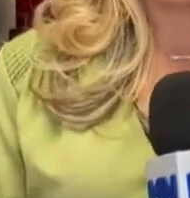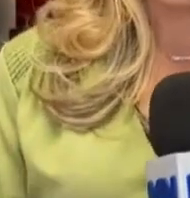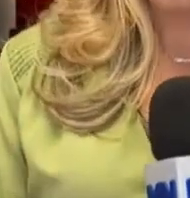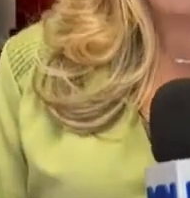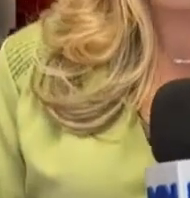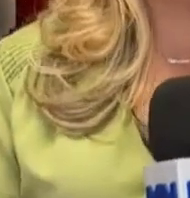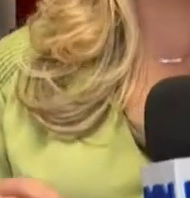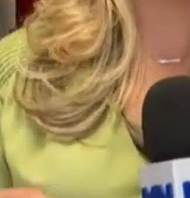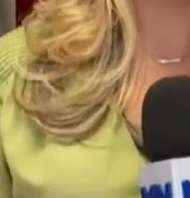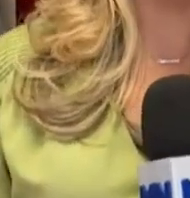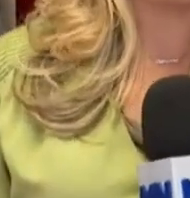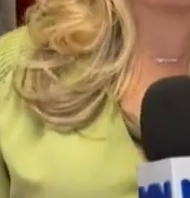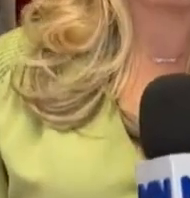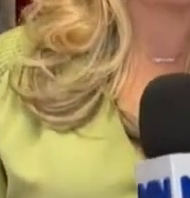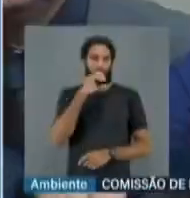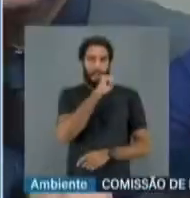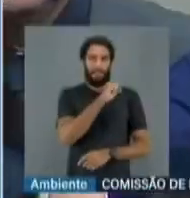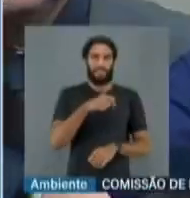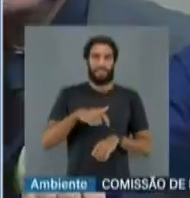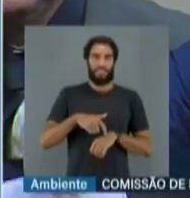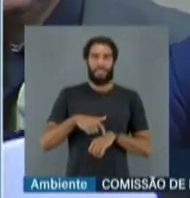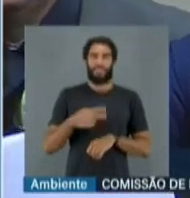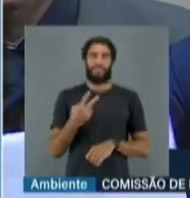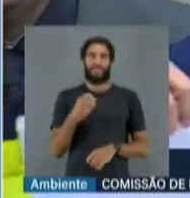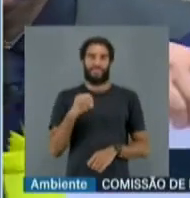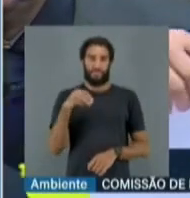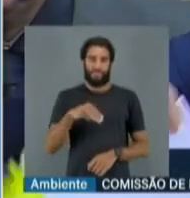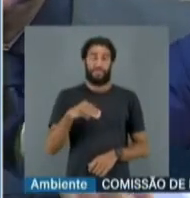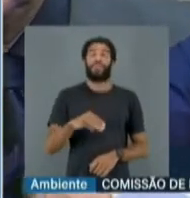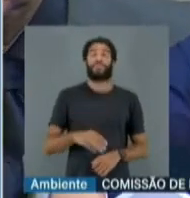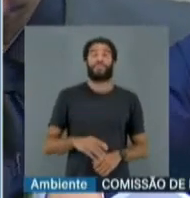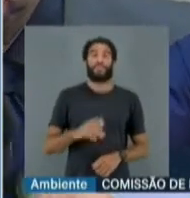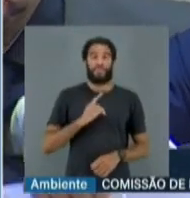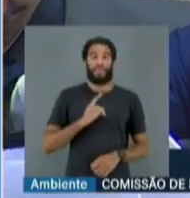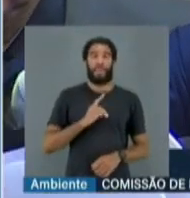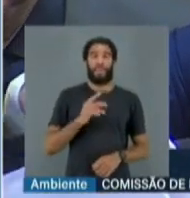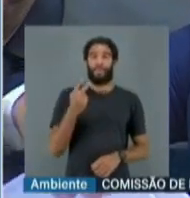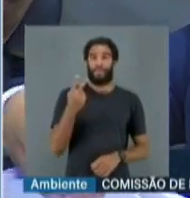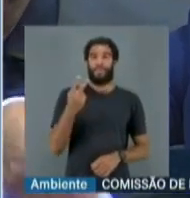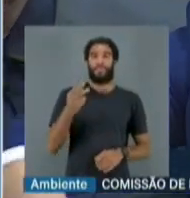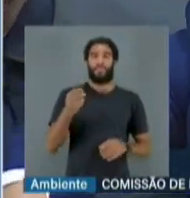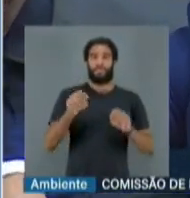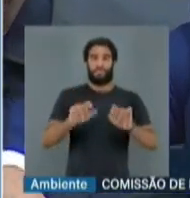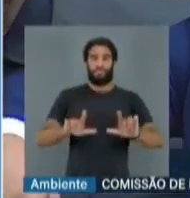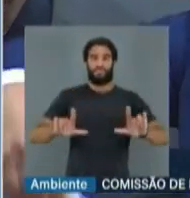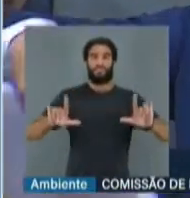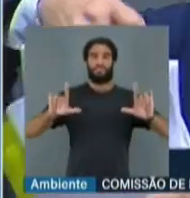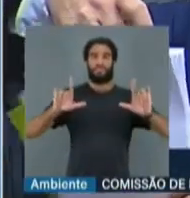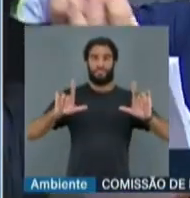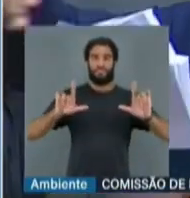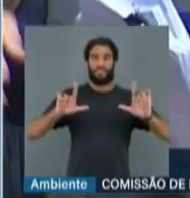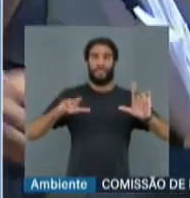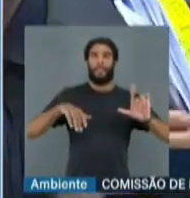suspensa. Eles fizeram uma pausa para o almoço. Ainda bem o Mas almoço. ele ainda vai ser ouvido. Ainda há